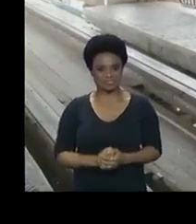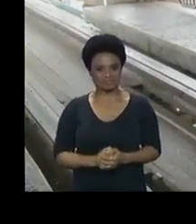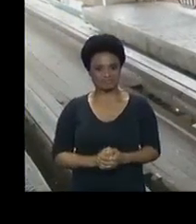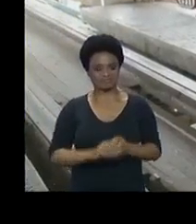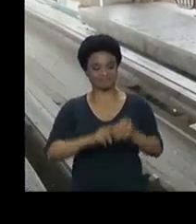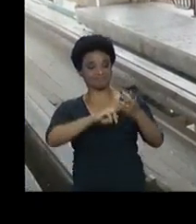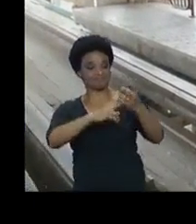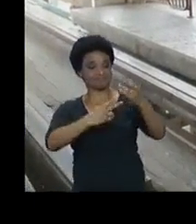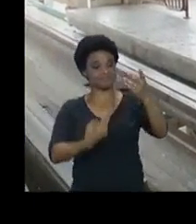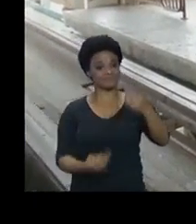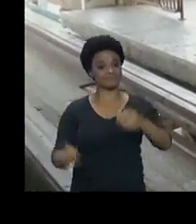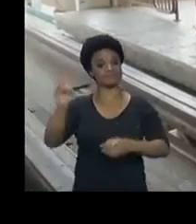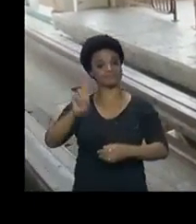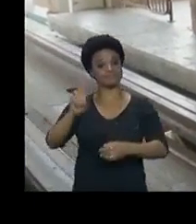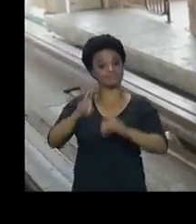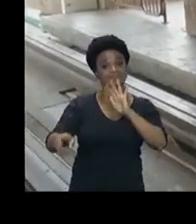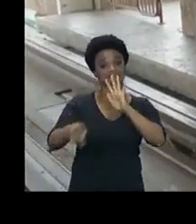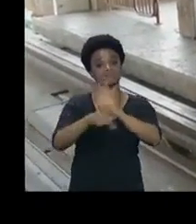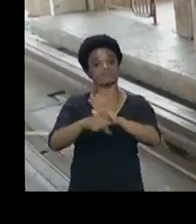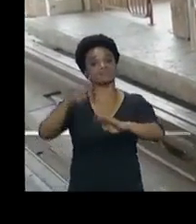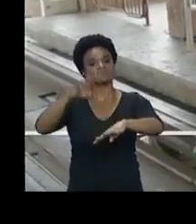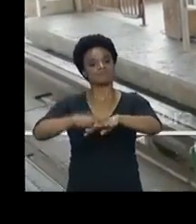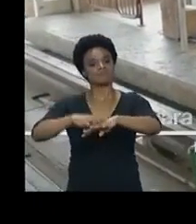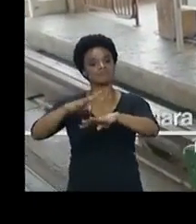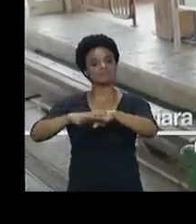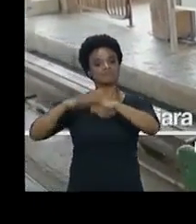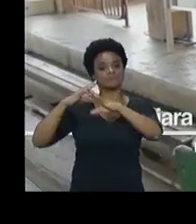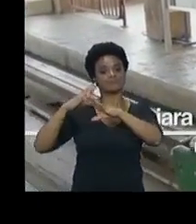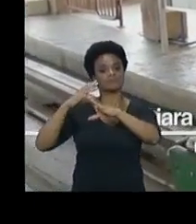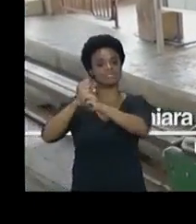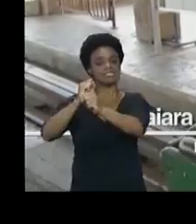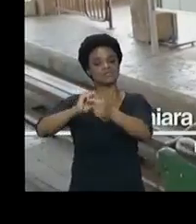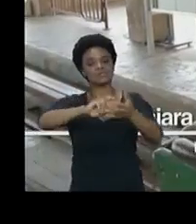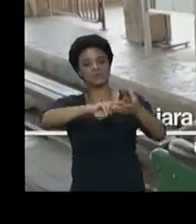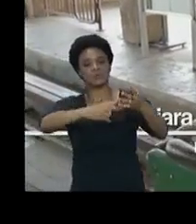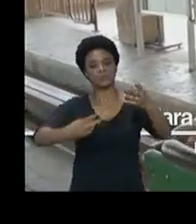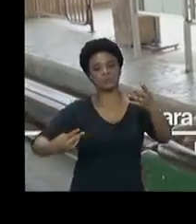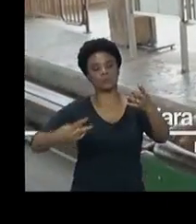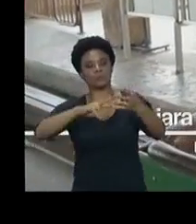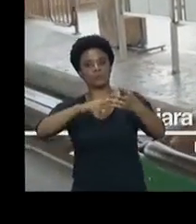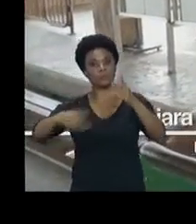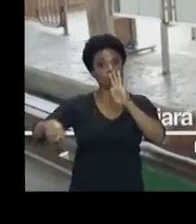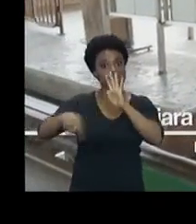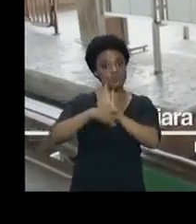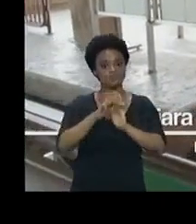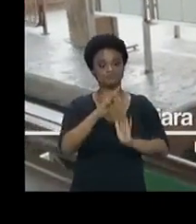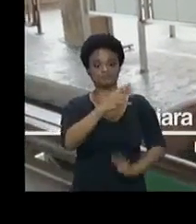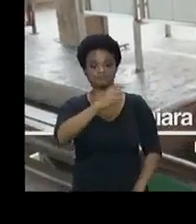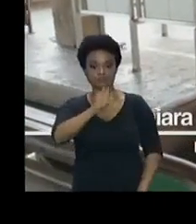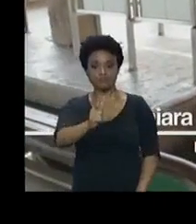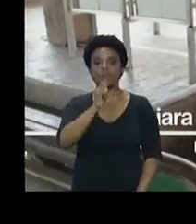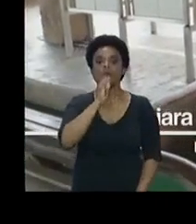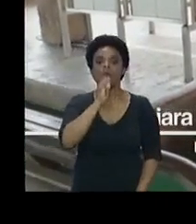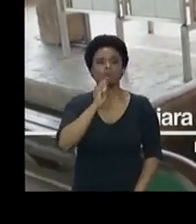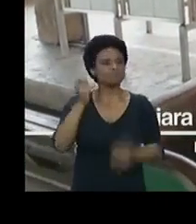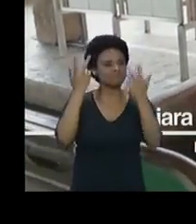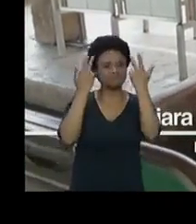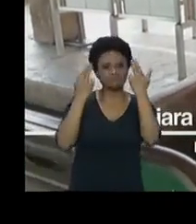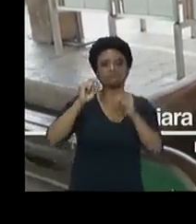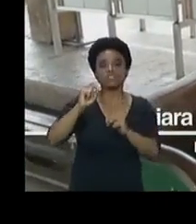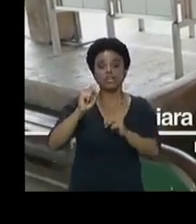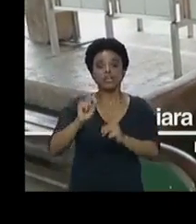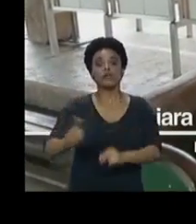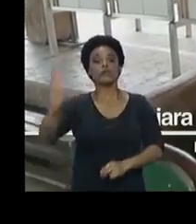são um instrumento da matemática utilizado para calcular taxas de variação através de funções. O exemplo mais comum é utilizado para o cálculo